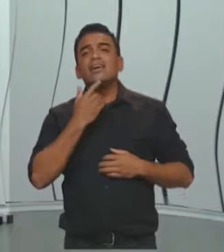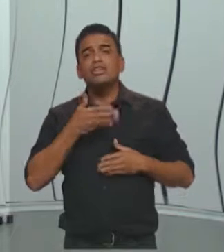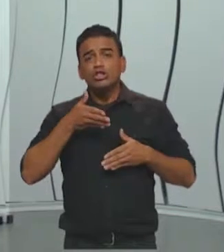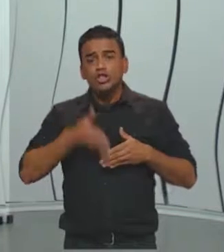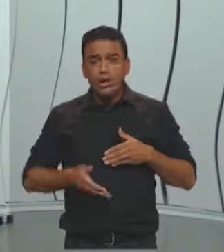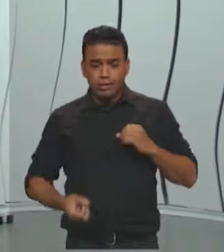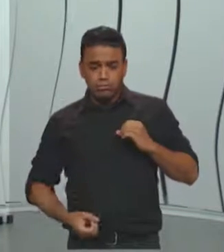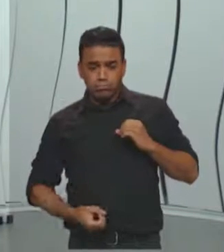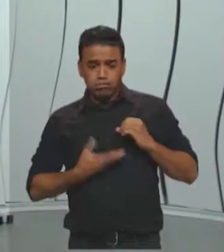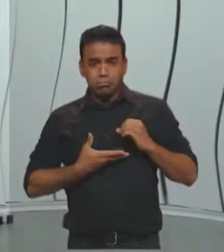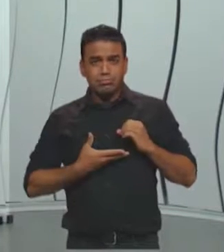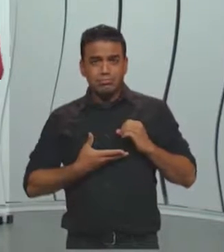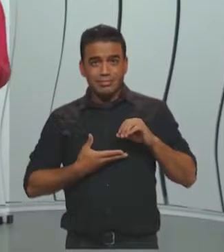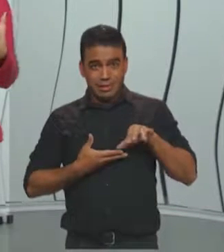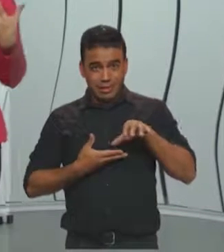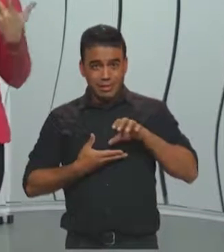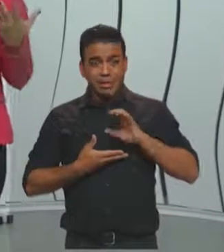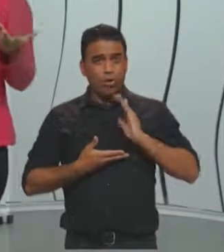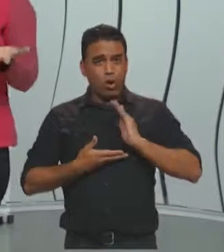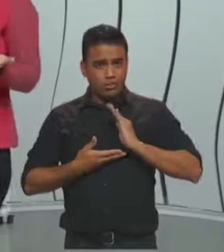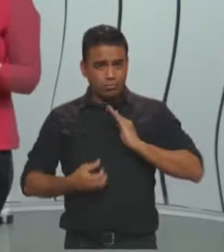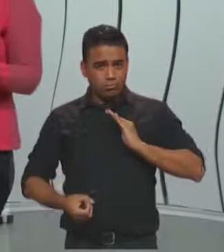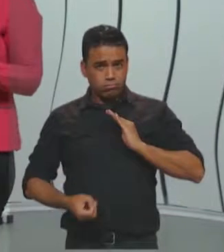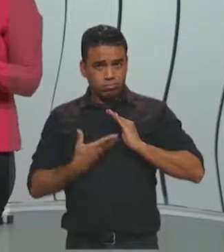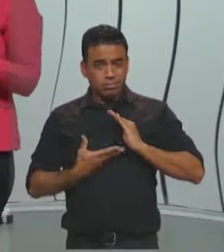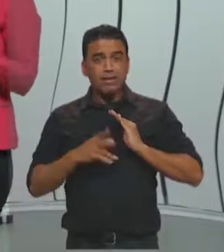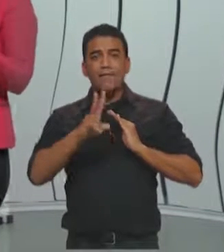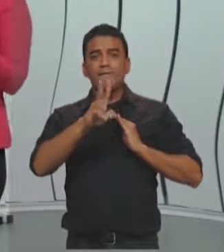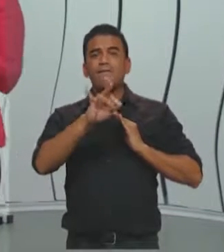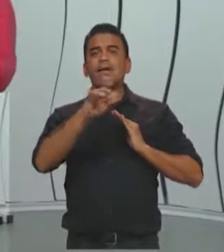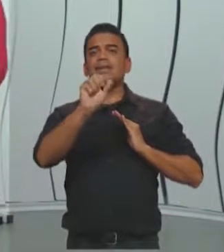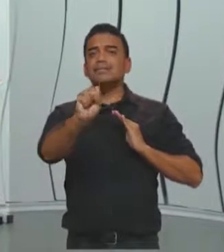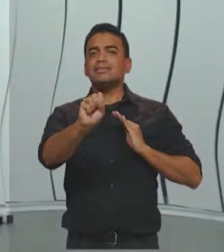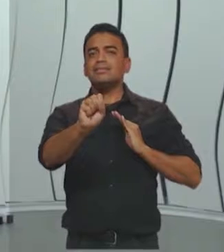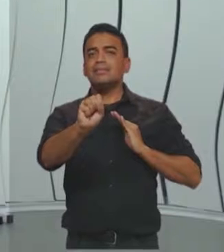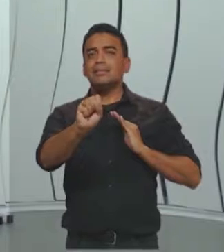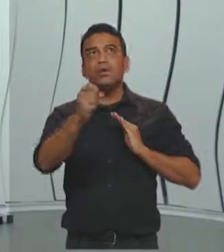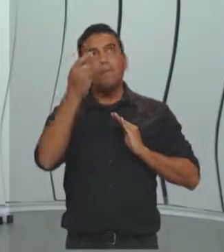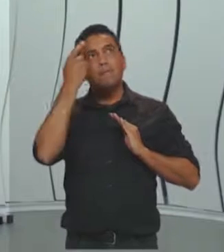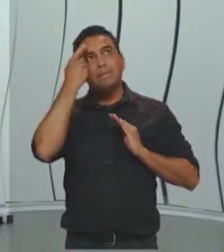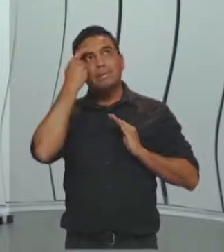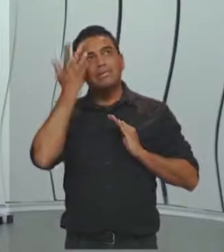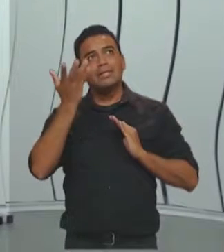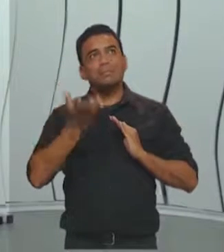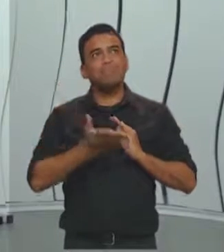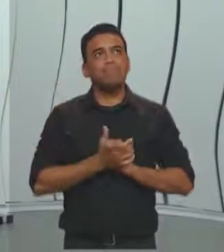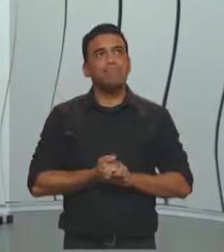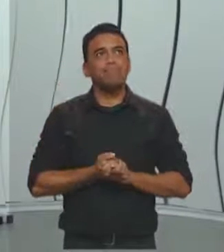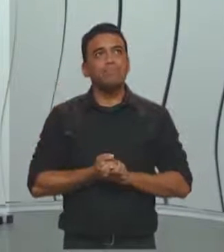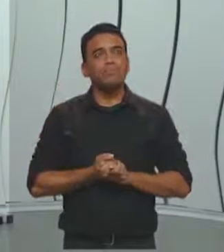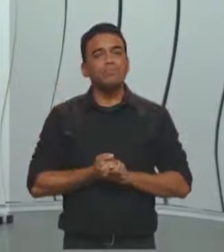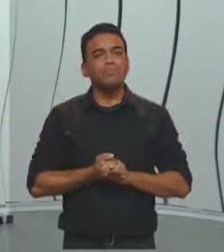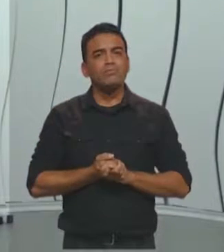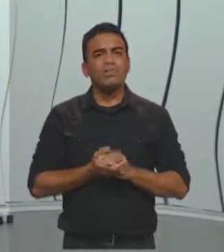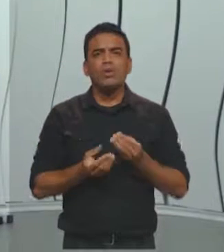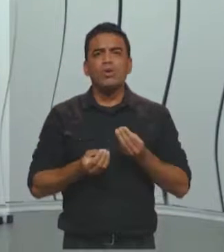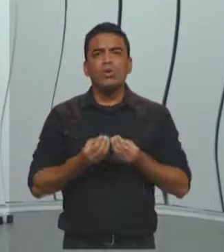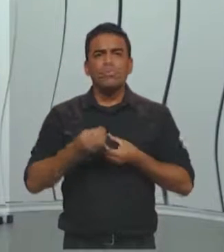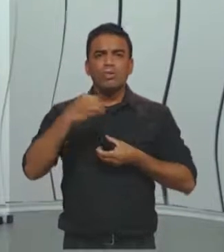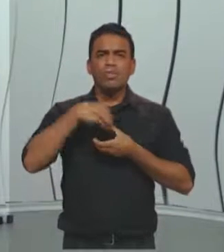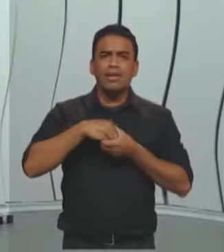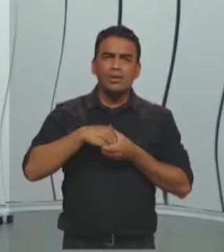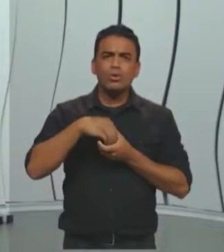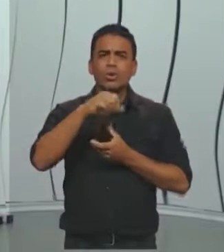chega ao coração, que é transportado pelas veias. Se a gente for pensar aí em estrutura das